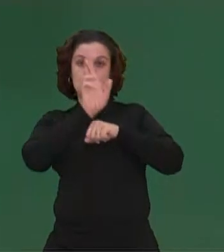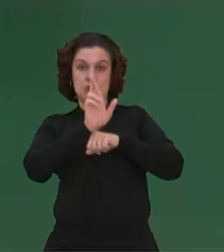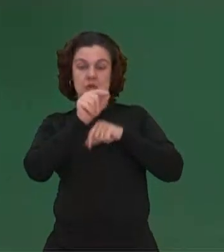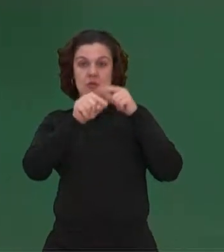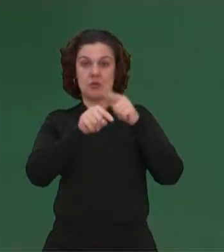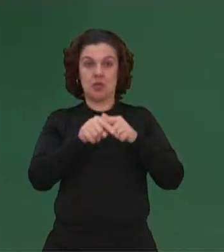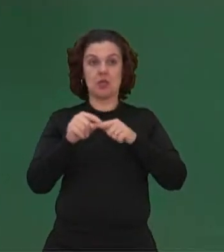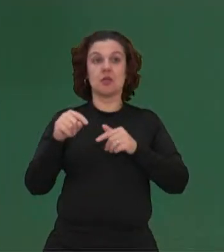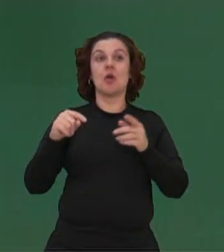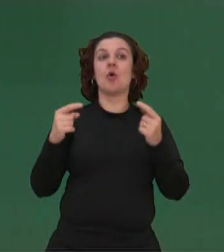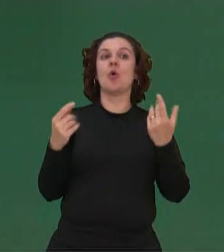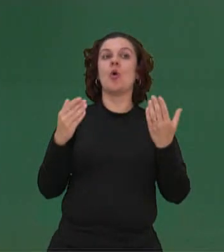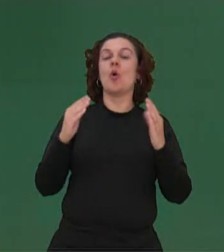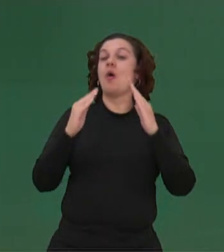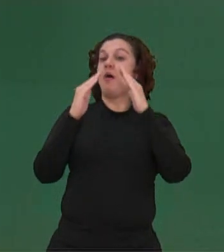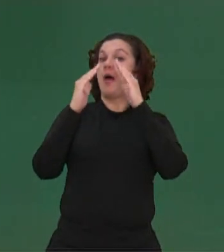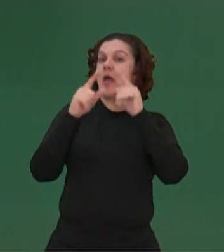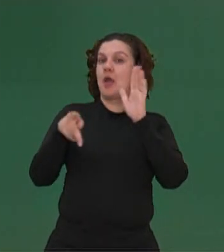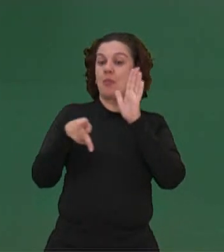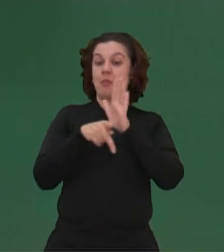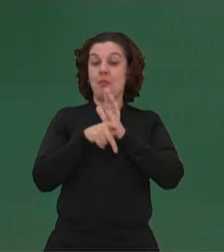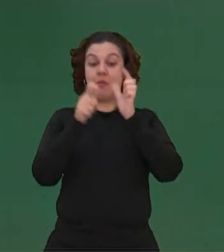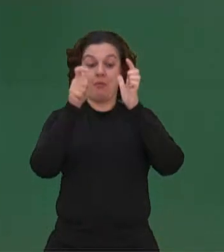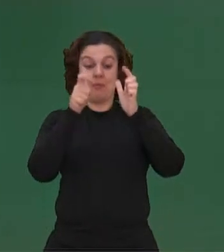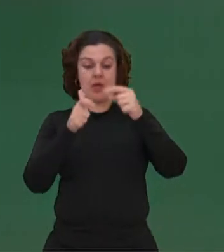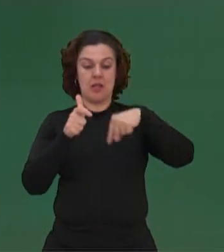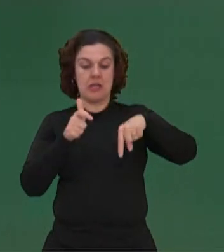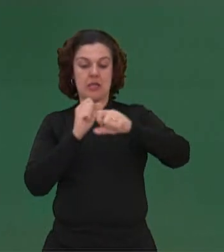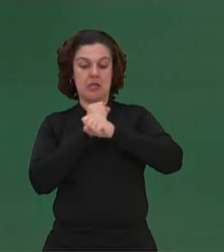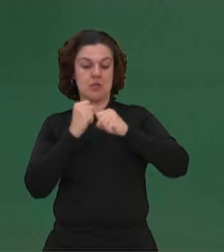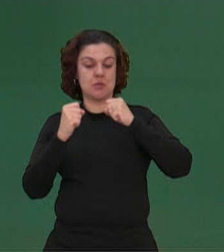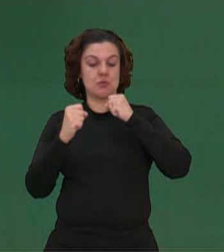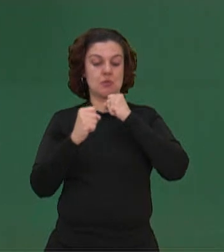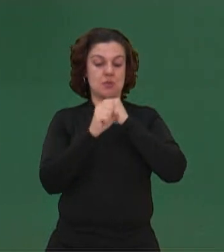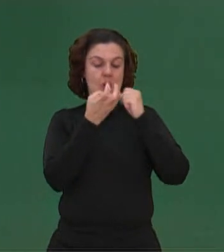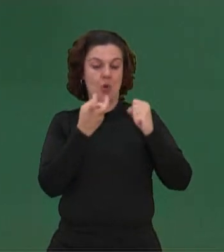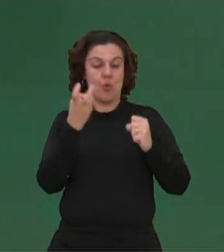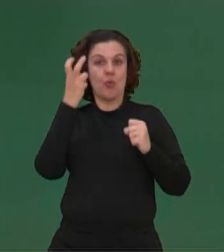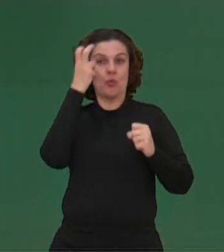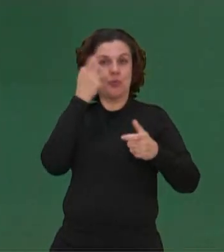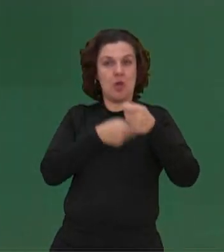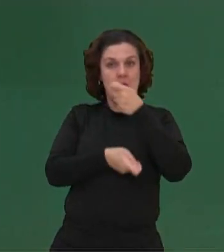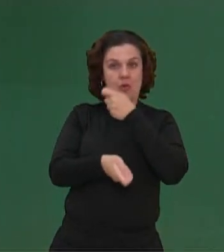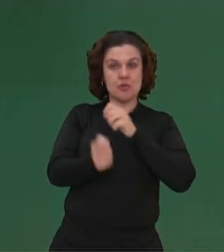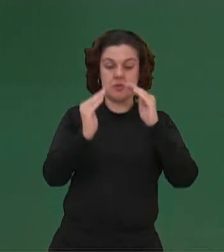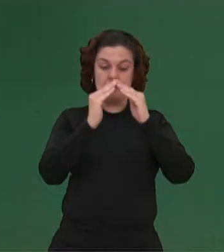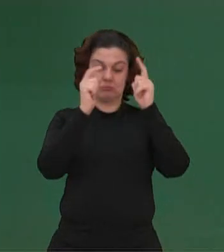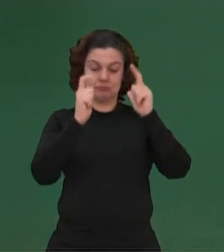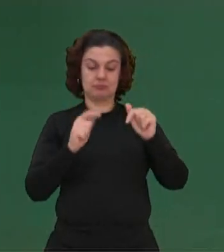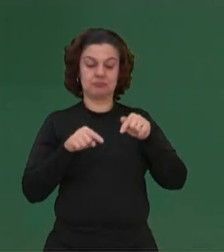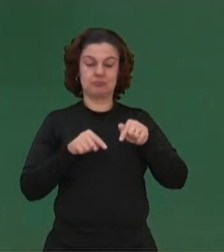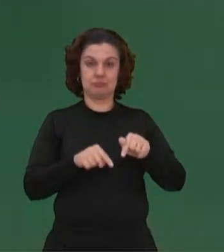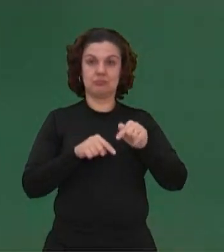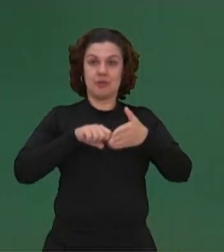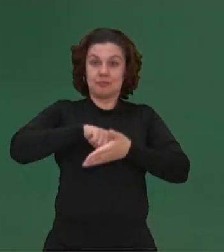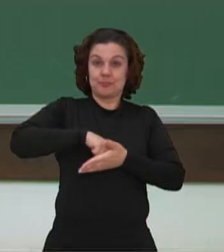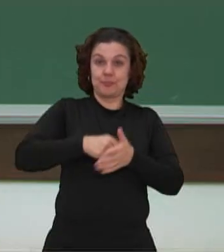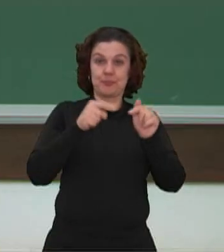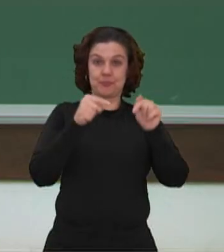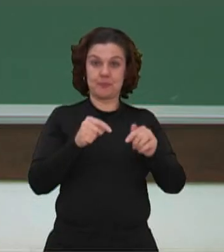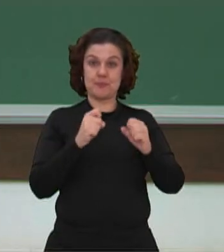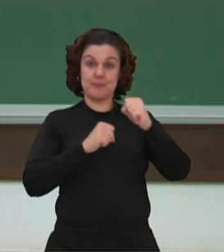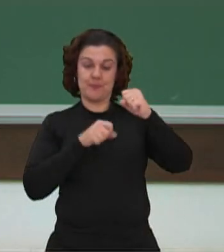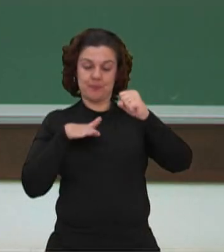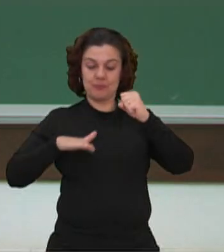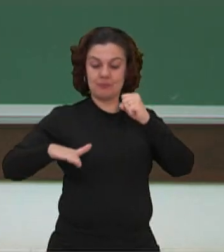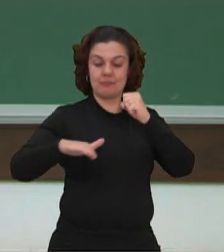por consequência, o núcleo social, administrativo e cultural da região da colônia. E havia